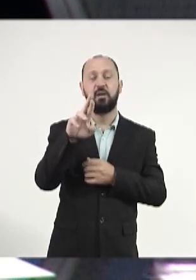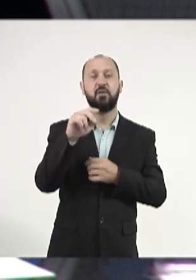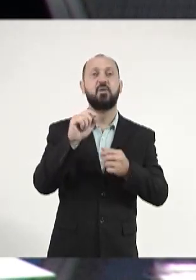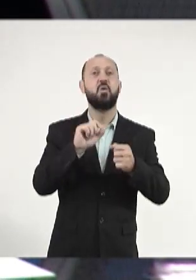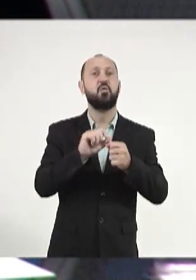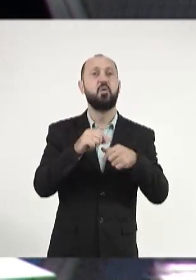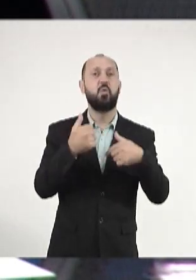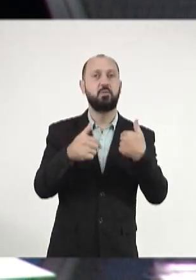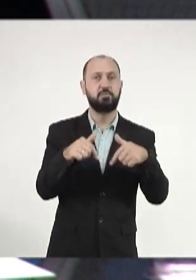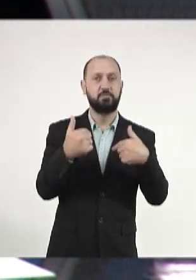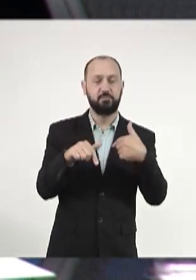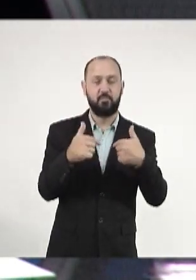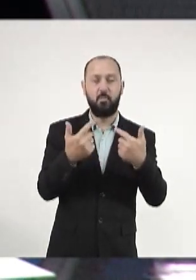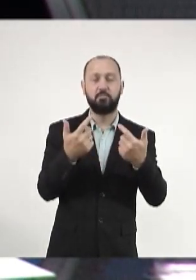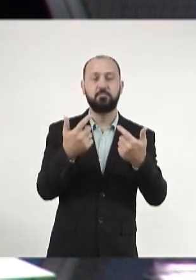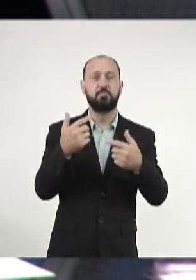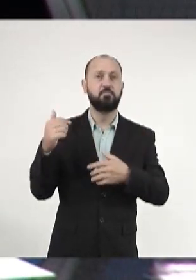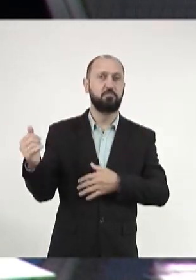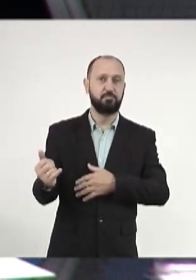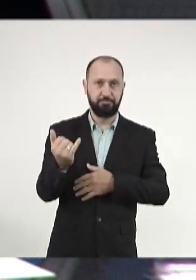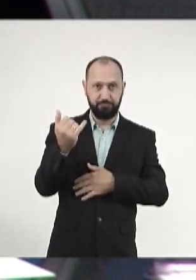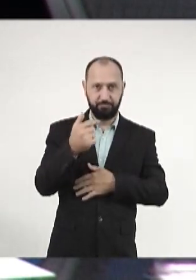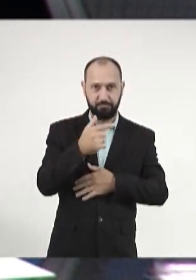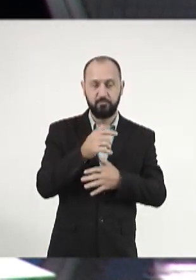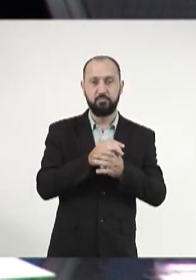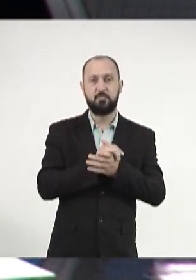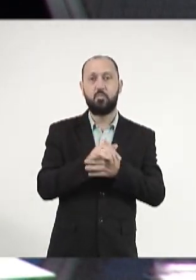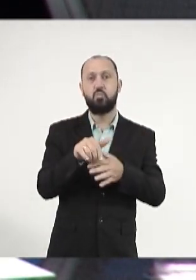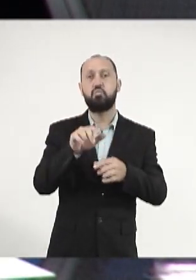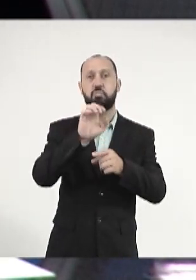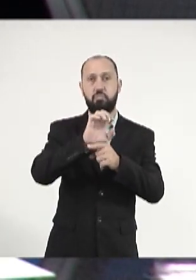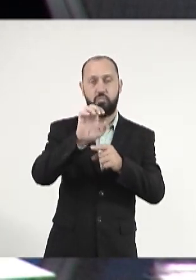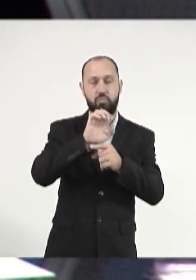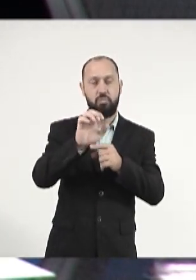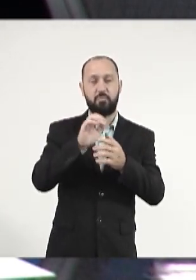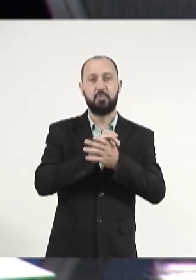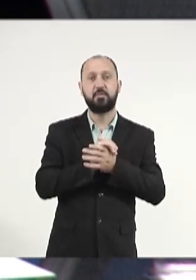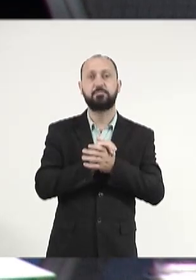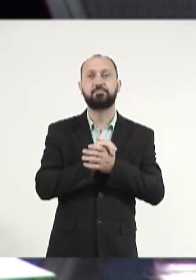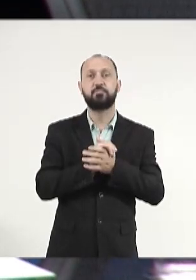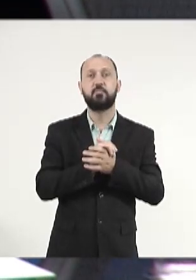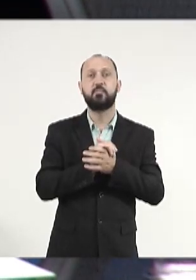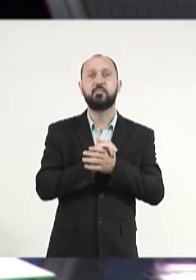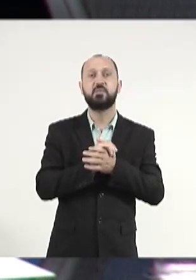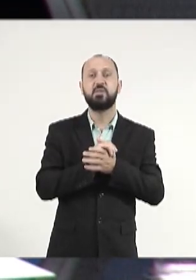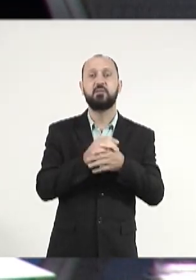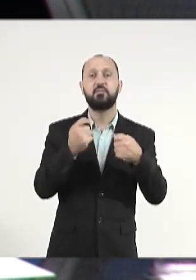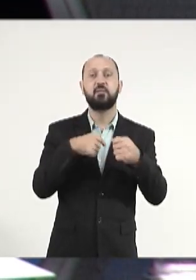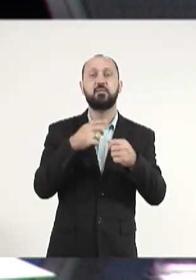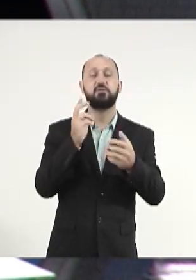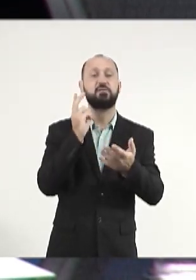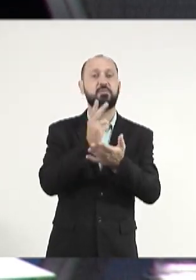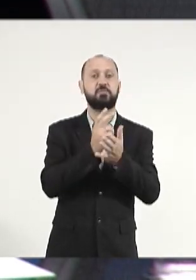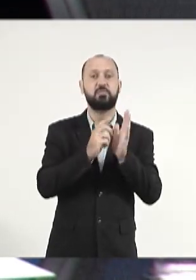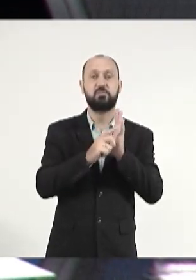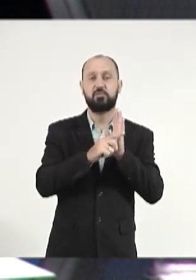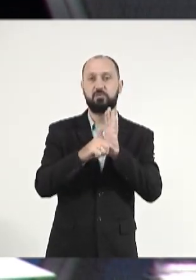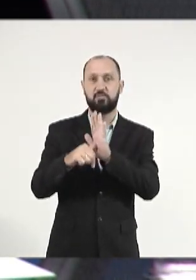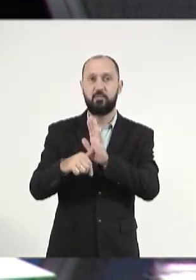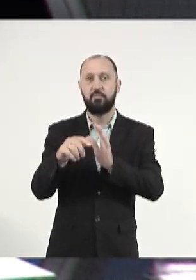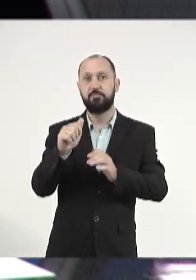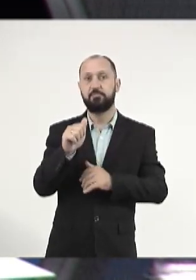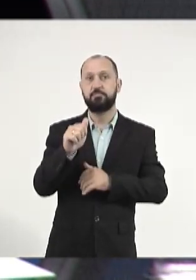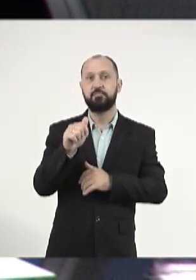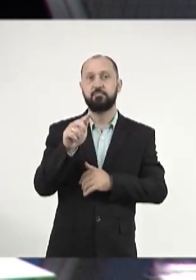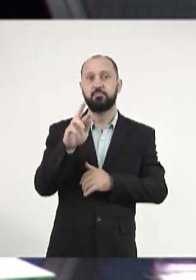desempenhado um trabalho muito importante no nosso estado e tem ficado para trás. A